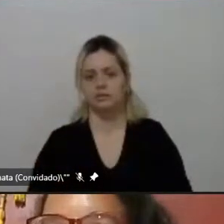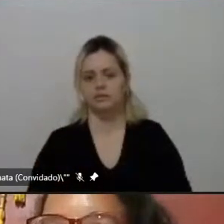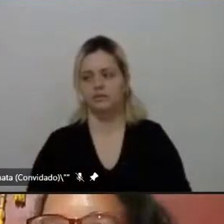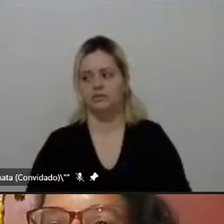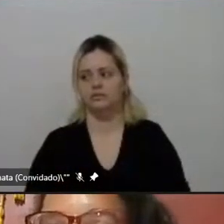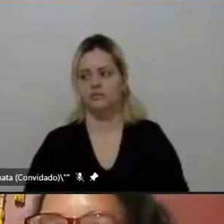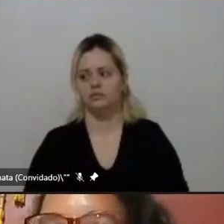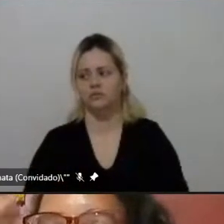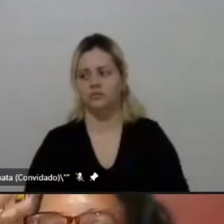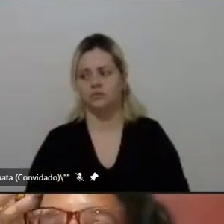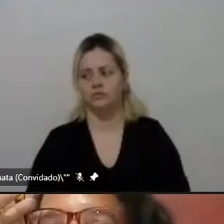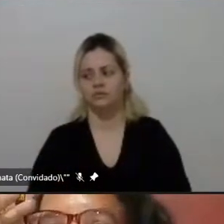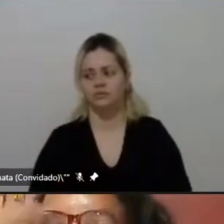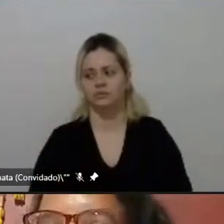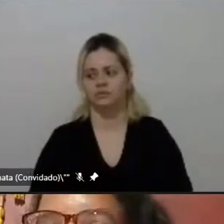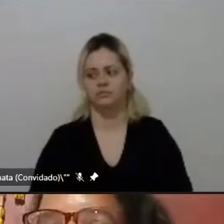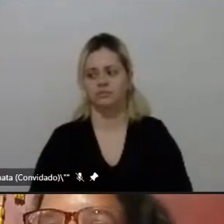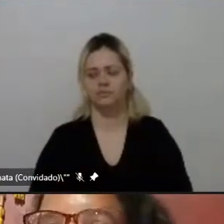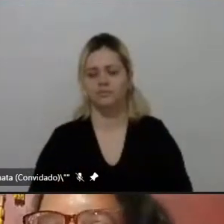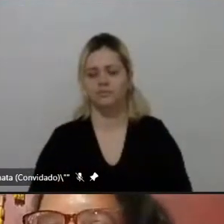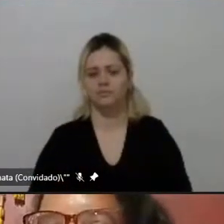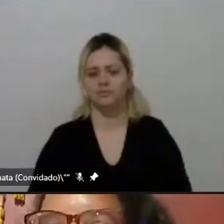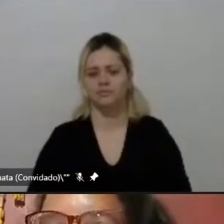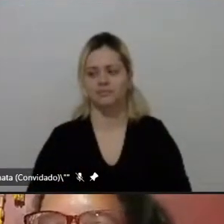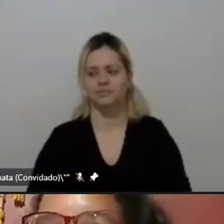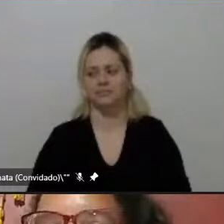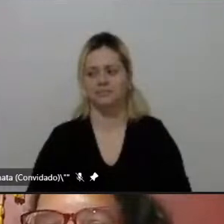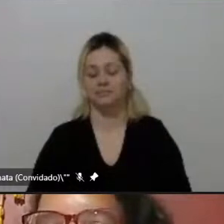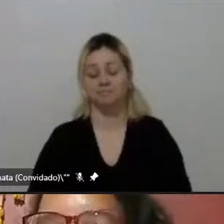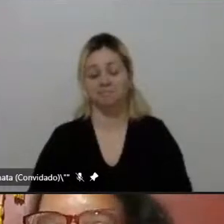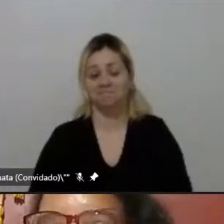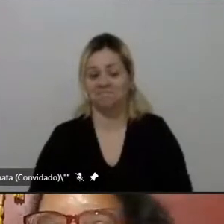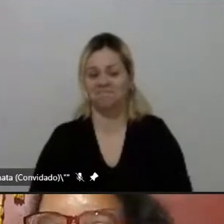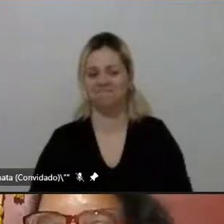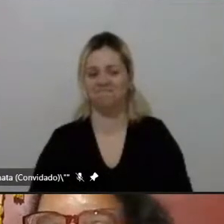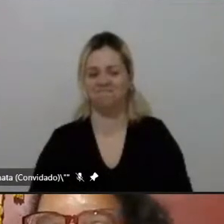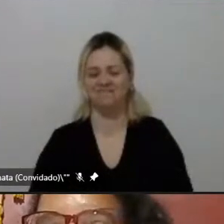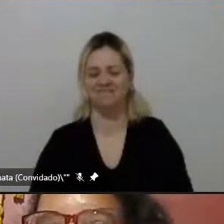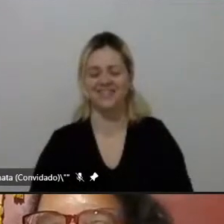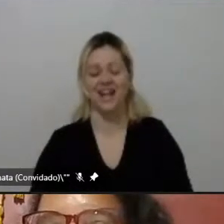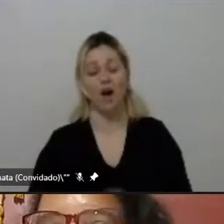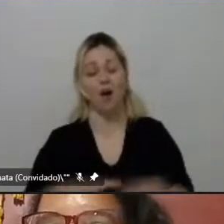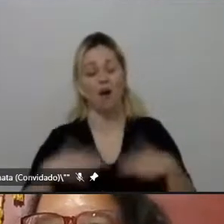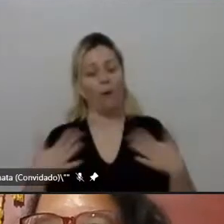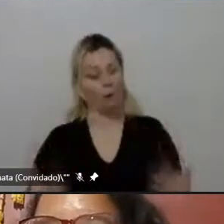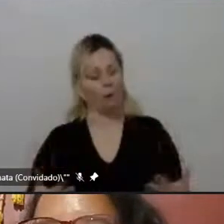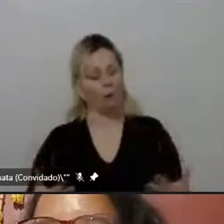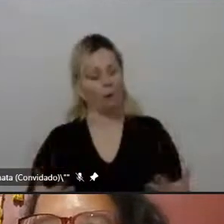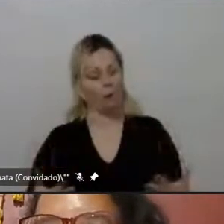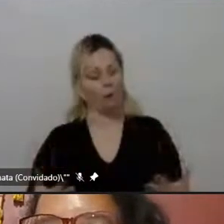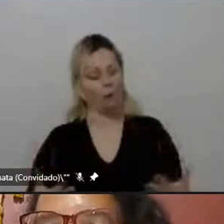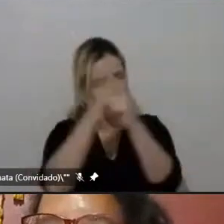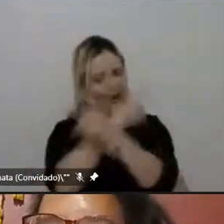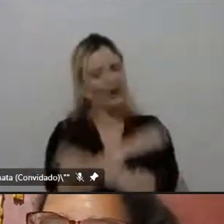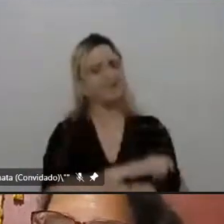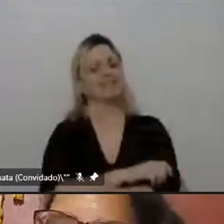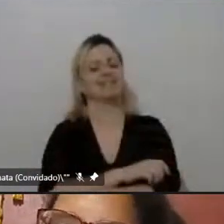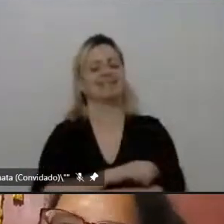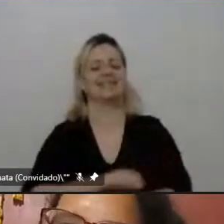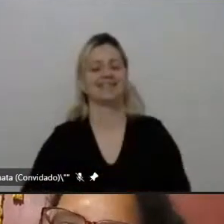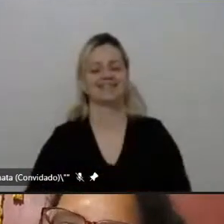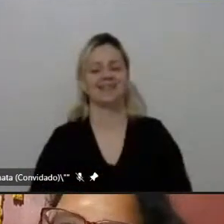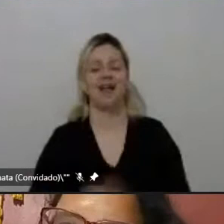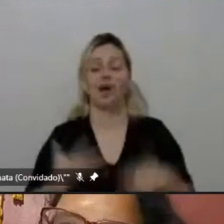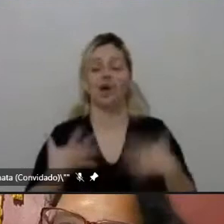Patrícia e Fabiana, com vocês agora. Nossa, que desafios! Muito. Posso